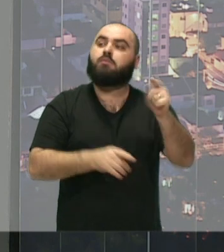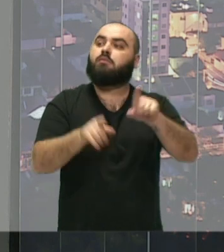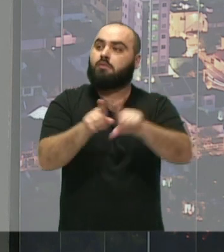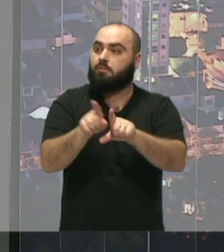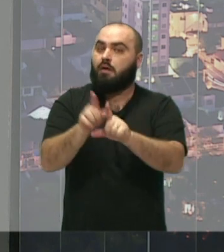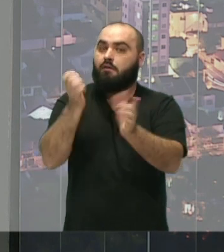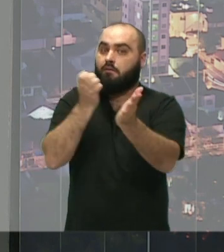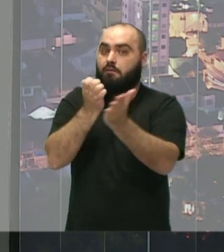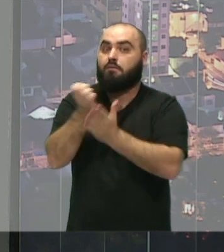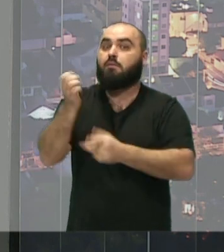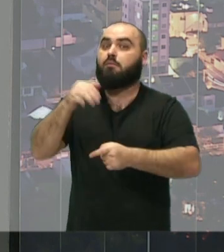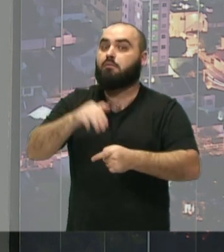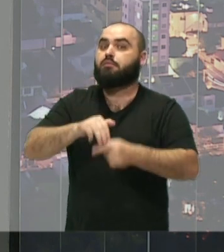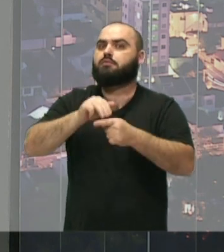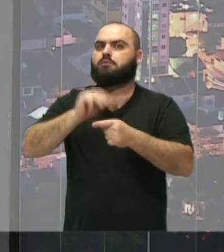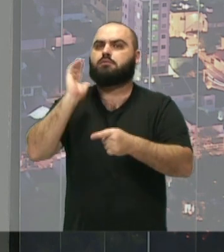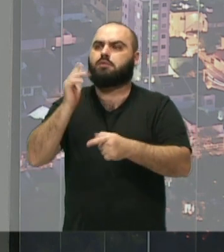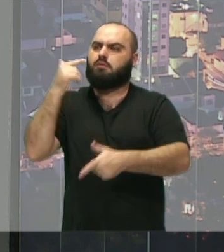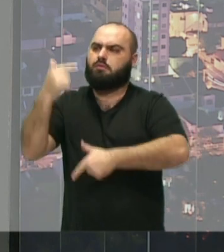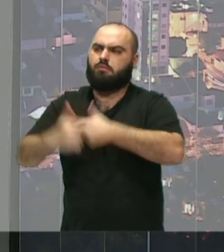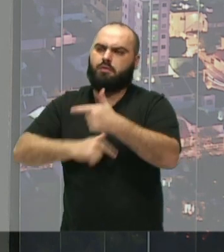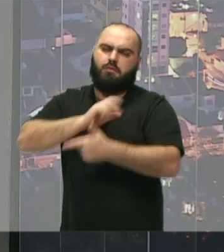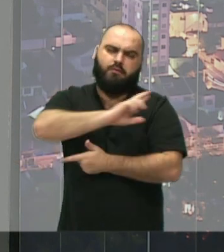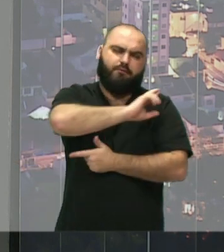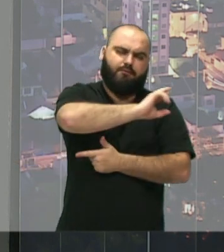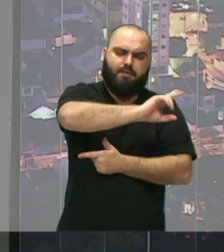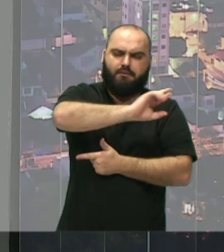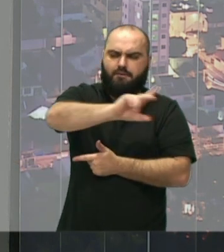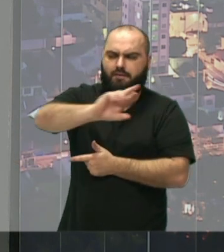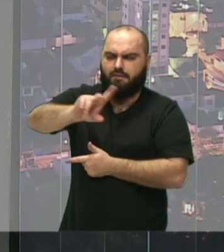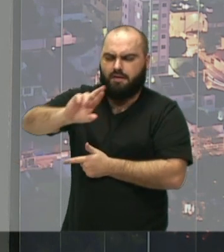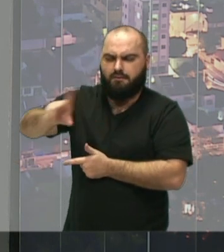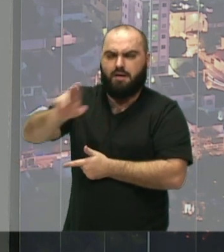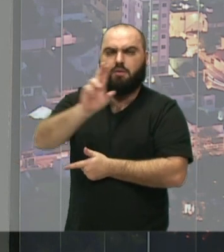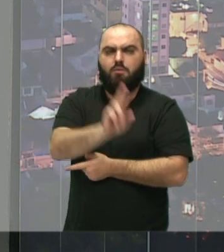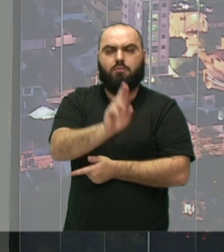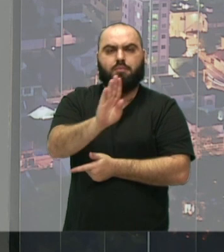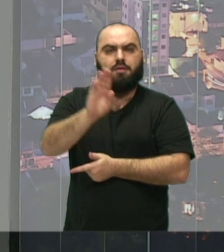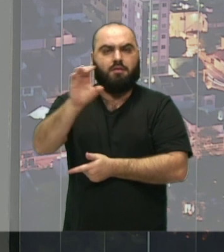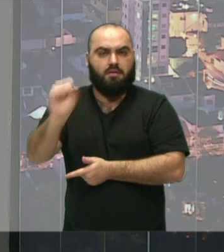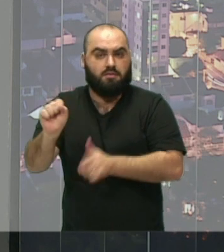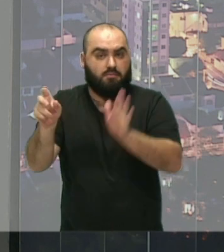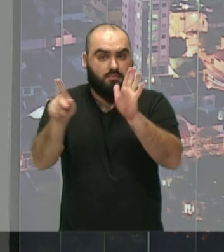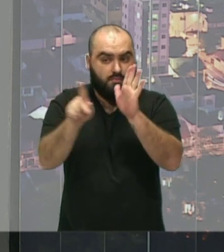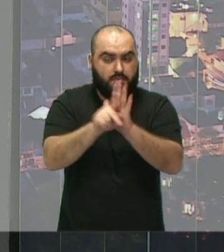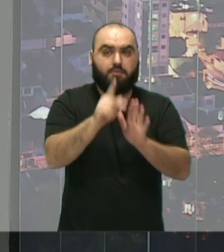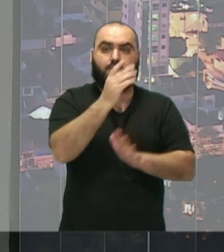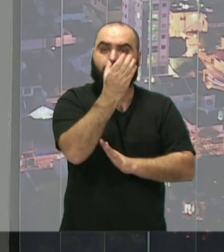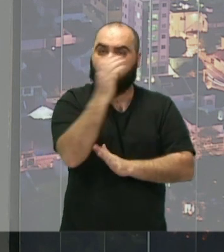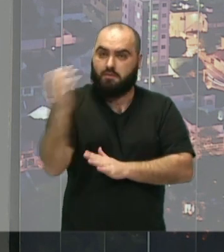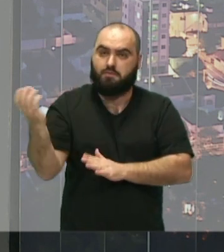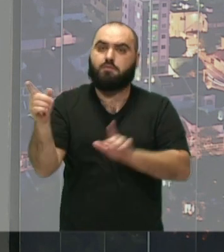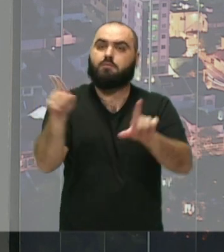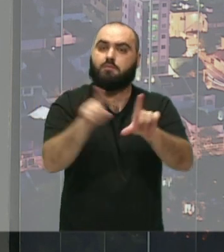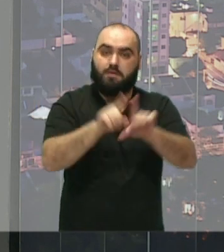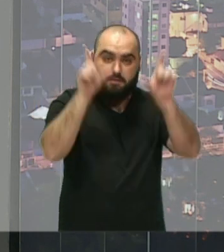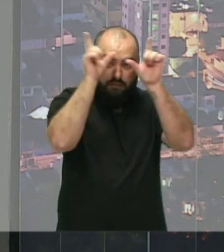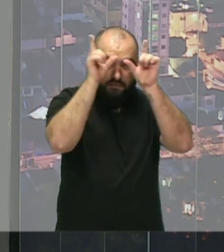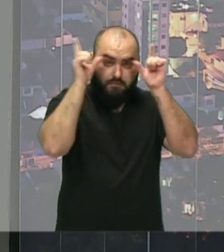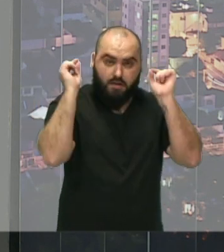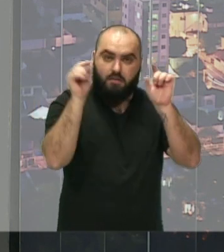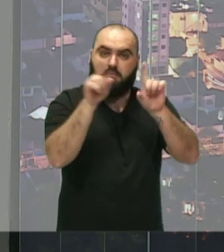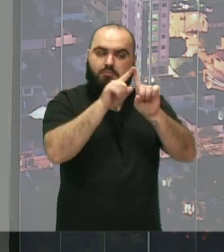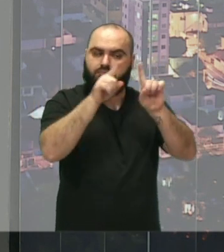município, onde atuou em diversas unidades de saúde como coordenadora, enfermeira de estratégia da saúde da família e enfermeira